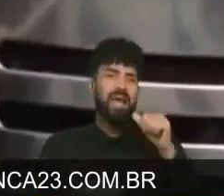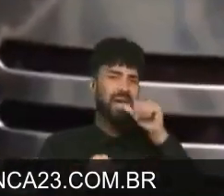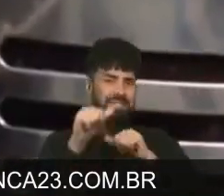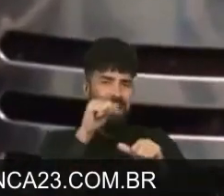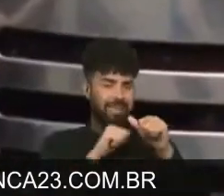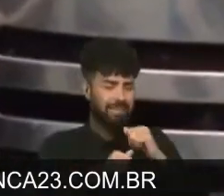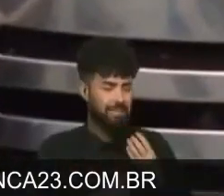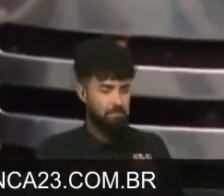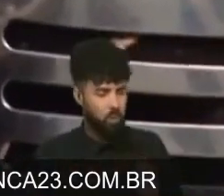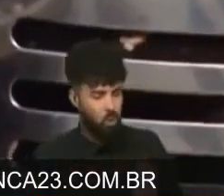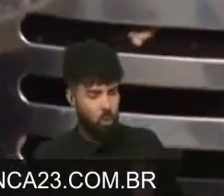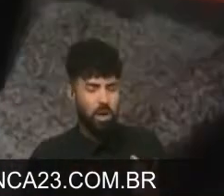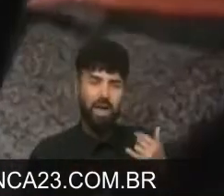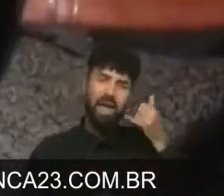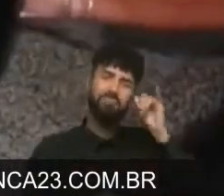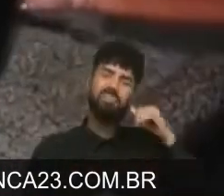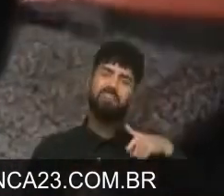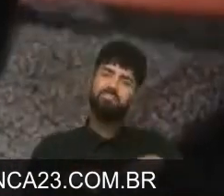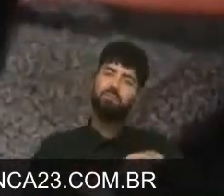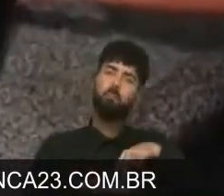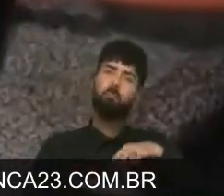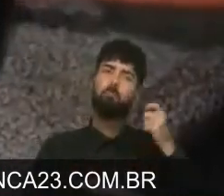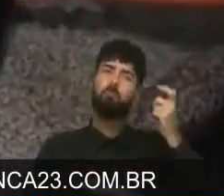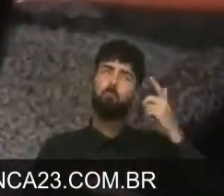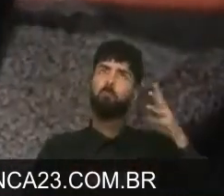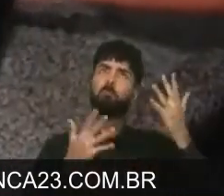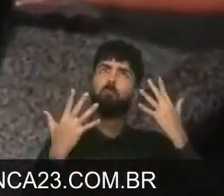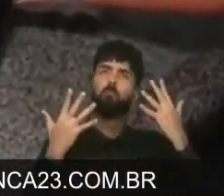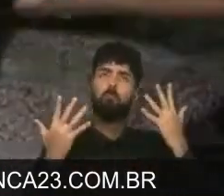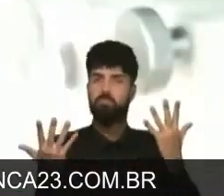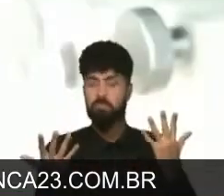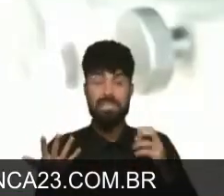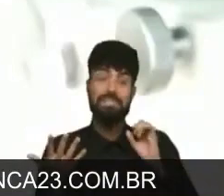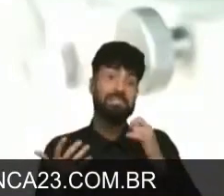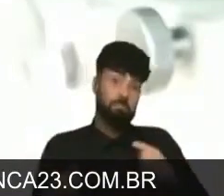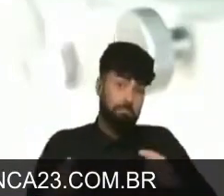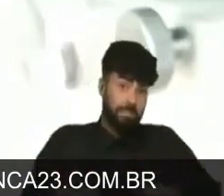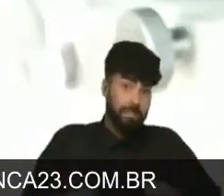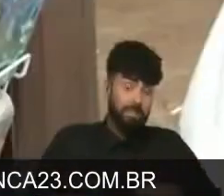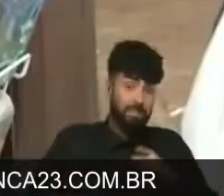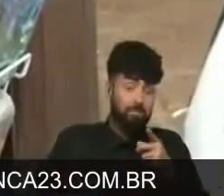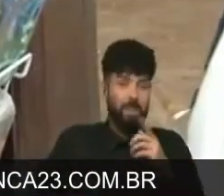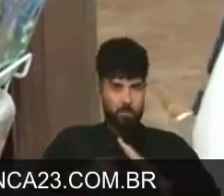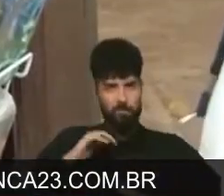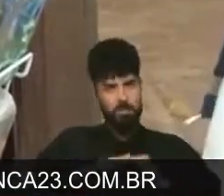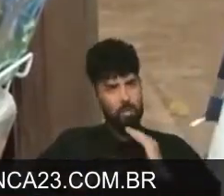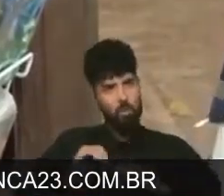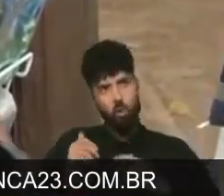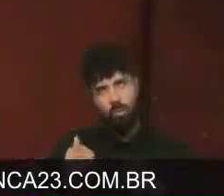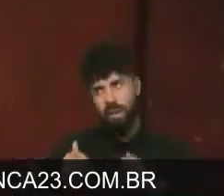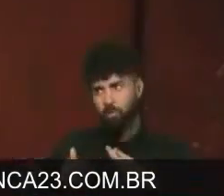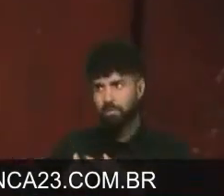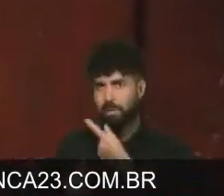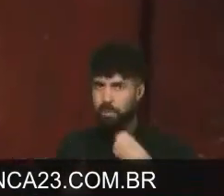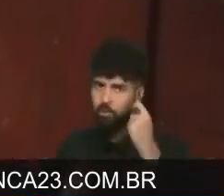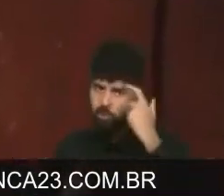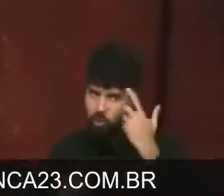né? E evitar ficar no sol, exposto ao sol, né? E também se precisar, né? Tem profissões que não tem como não ser